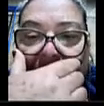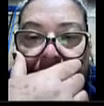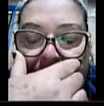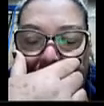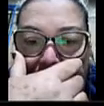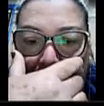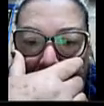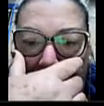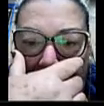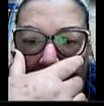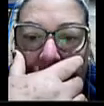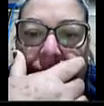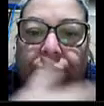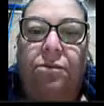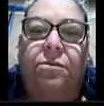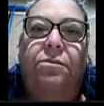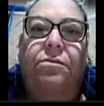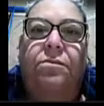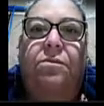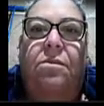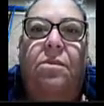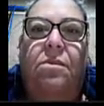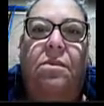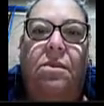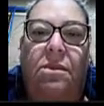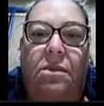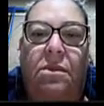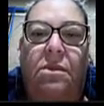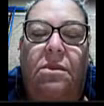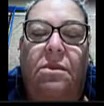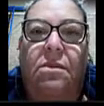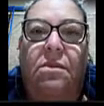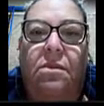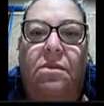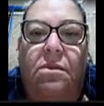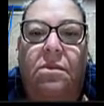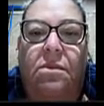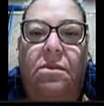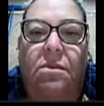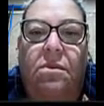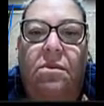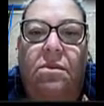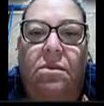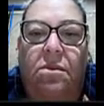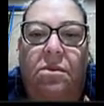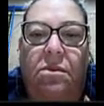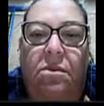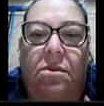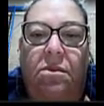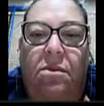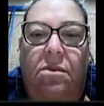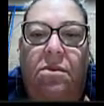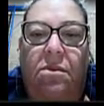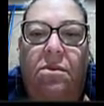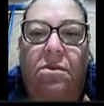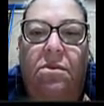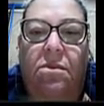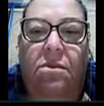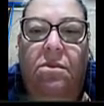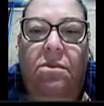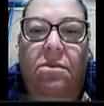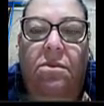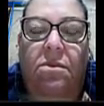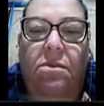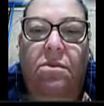fazer debates, eu acho que é muito válido, né? Então, a gente pode até colocar, às vezes, as próprias crianças, né? Para debaterem sobre o assunto,